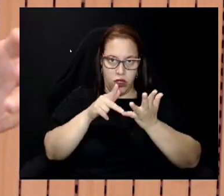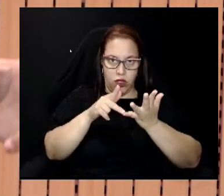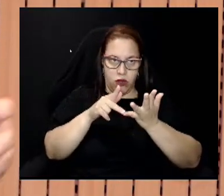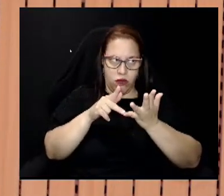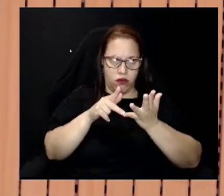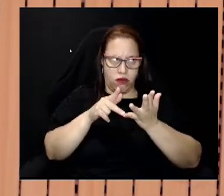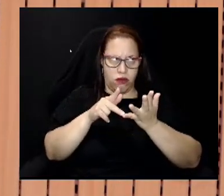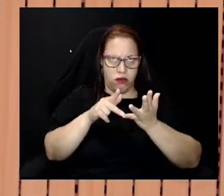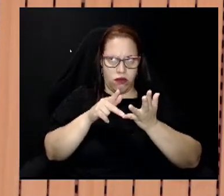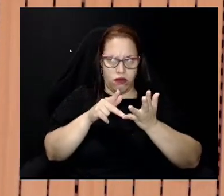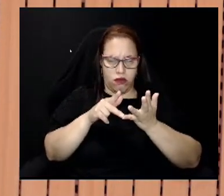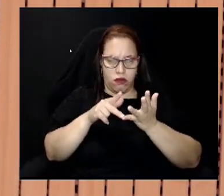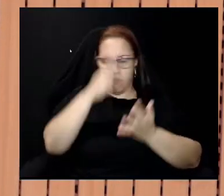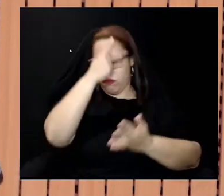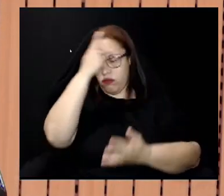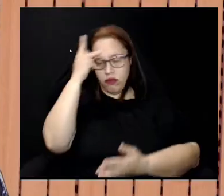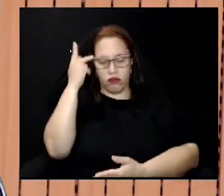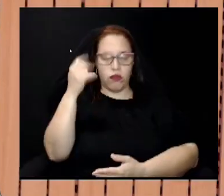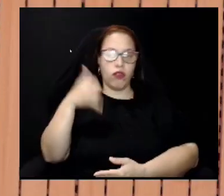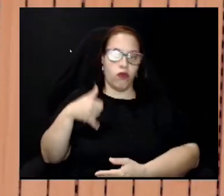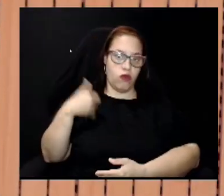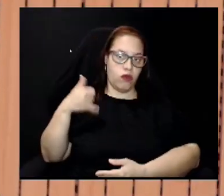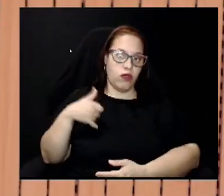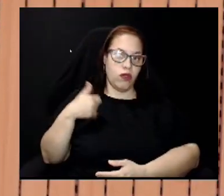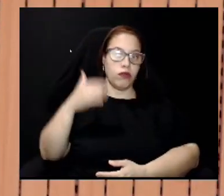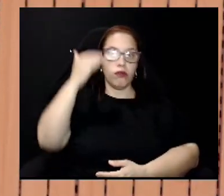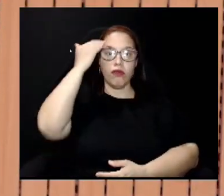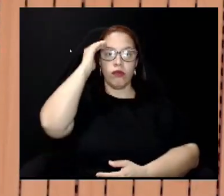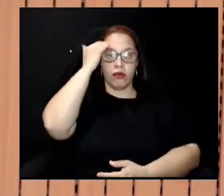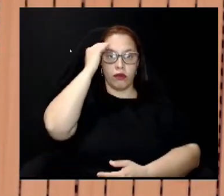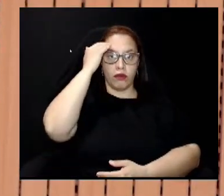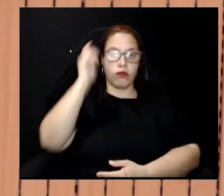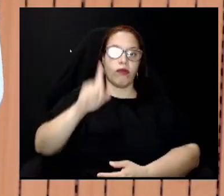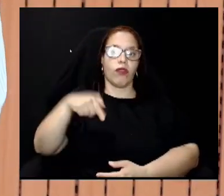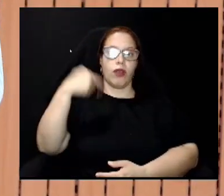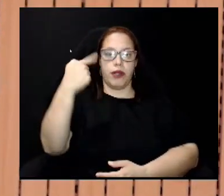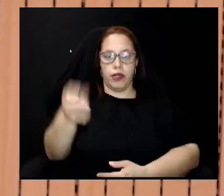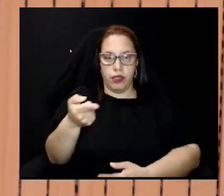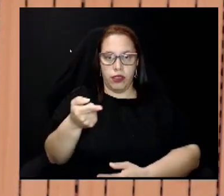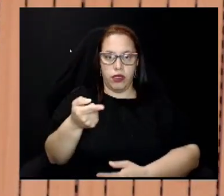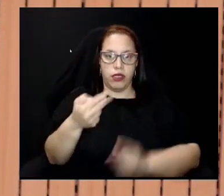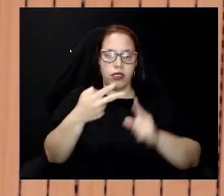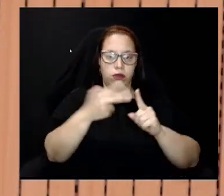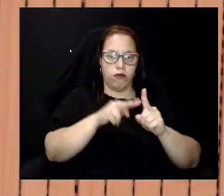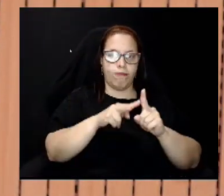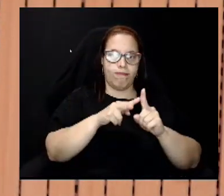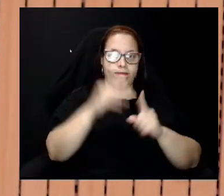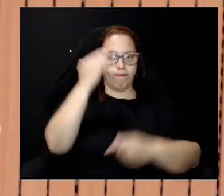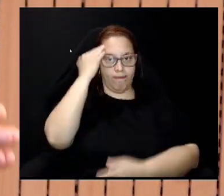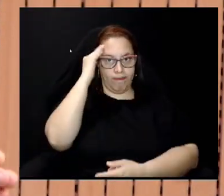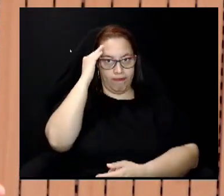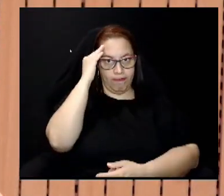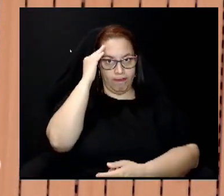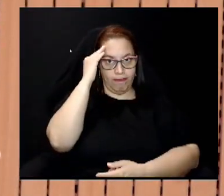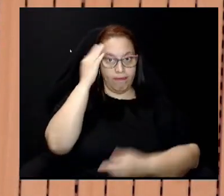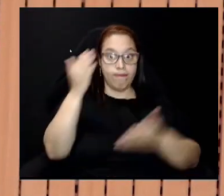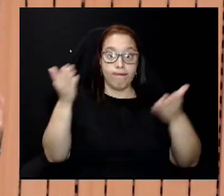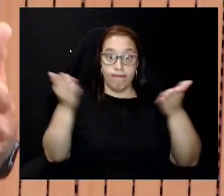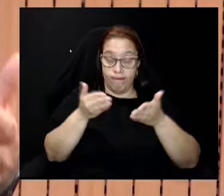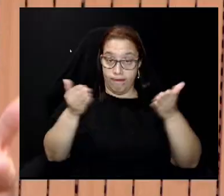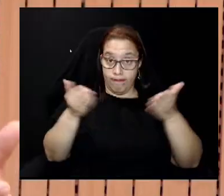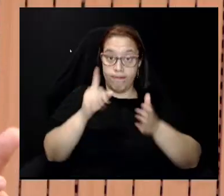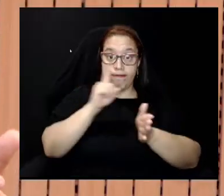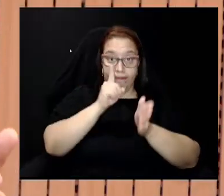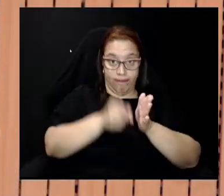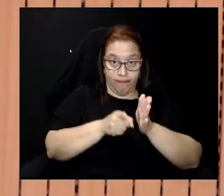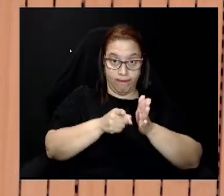pessoas de várias idades e o entendimento é outro, né? Ainda bem que o entendimento é outro. Então, hoje, o diagnóstico do câncer não